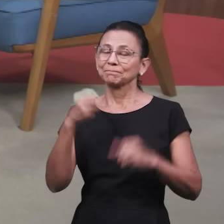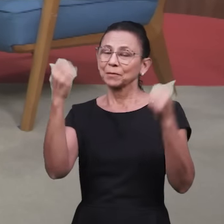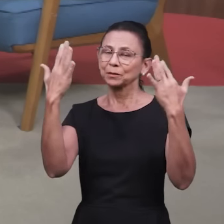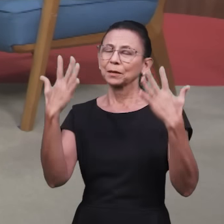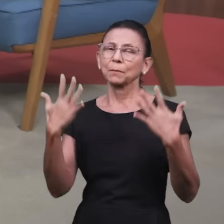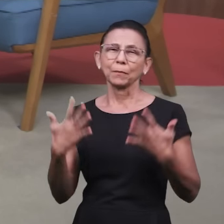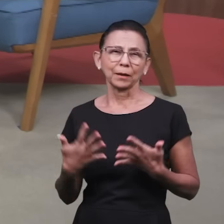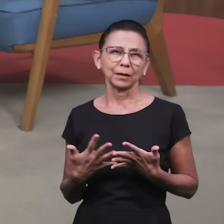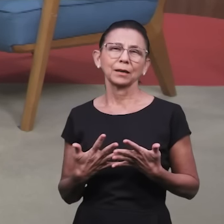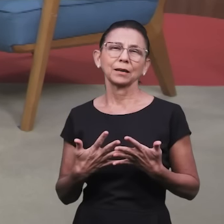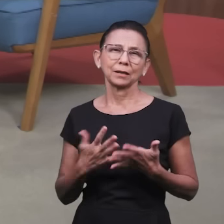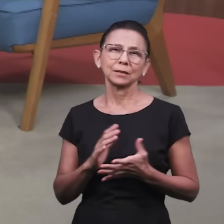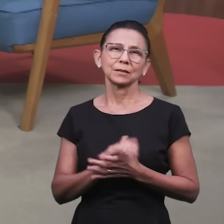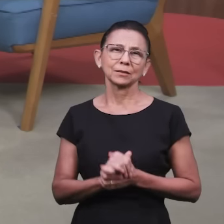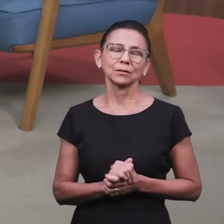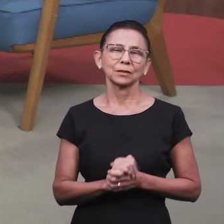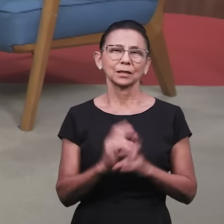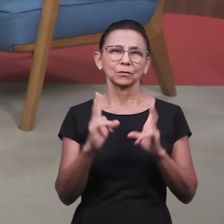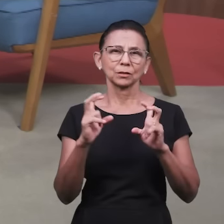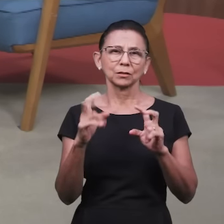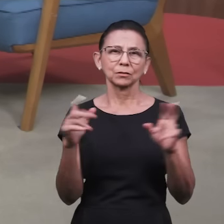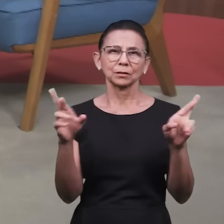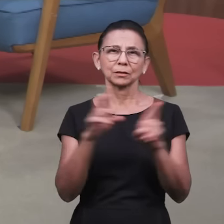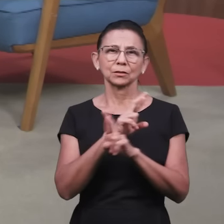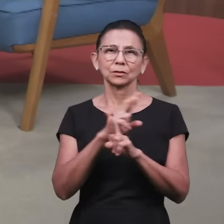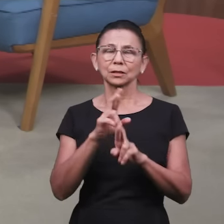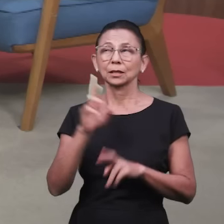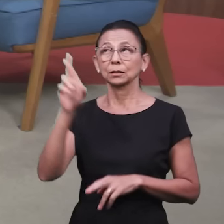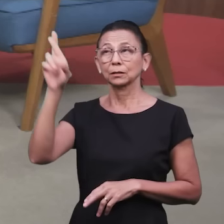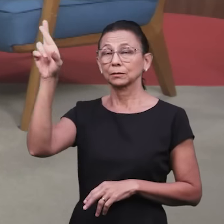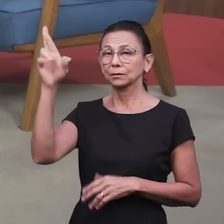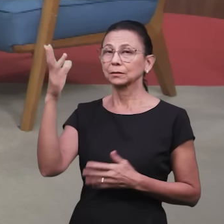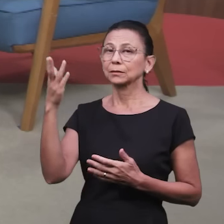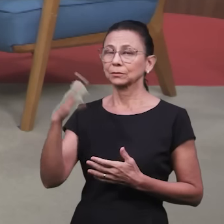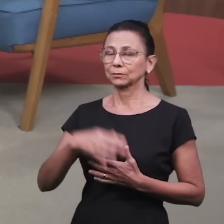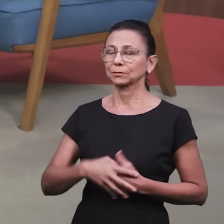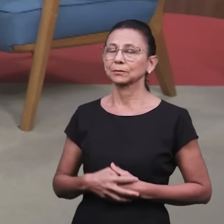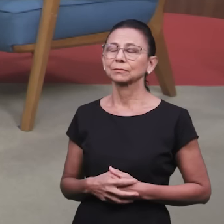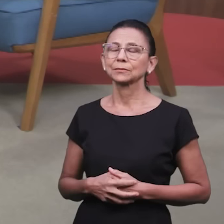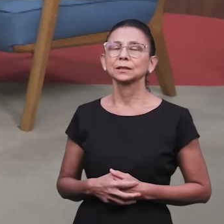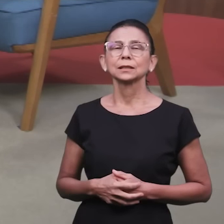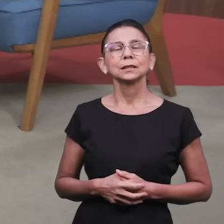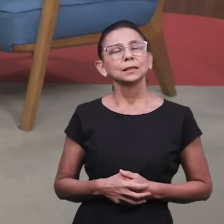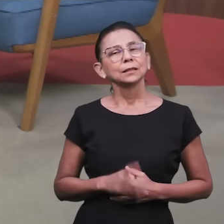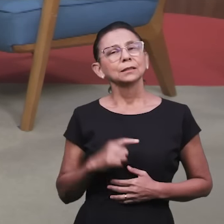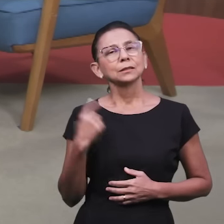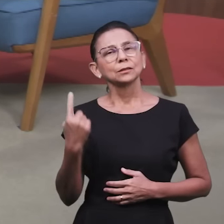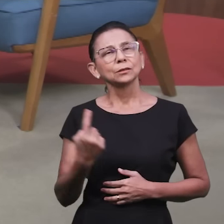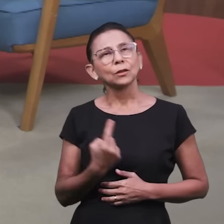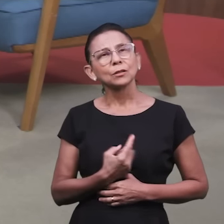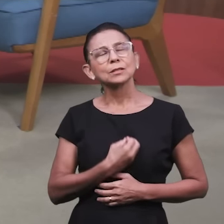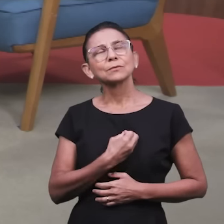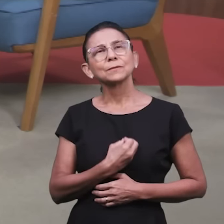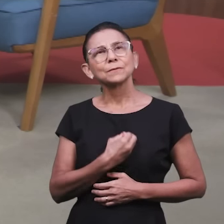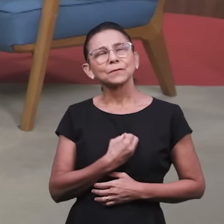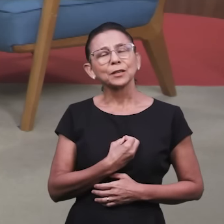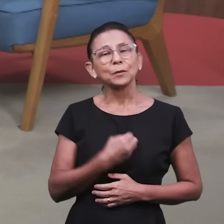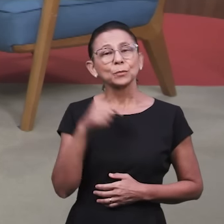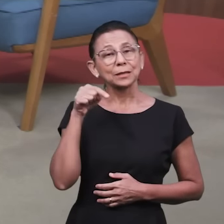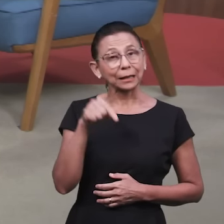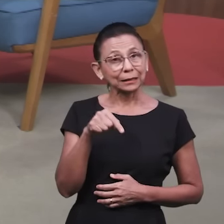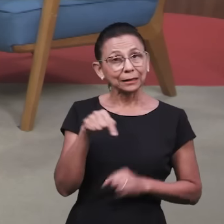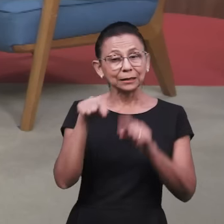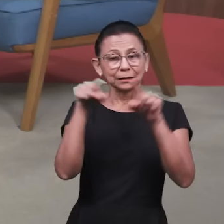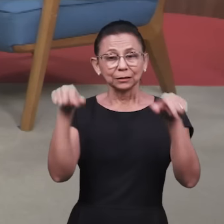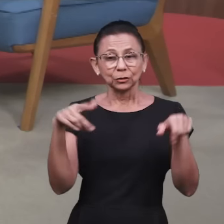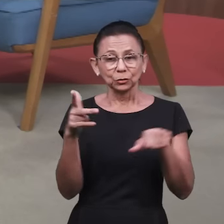Glória a Deus. Tratar dos assuntos do Senhor, isso é maravilhoso. Amém. E isso nos faz viver uma experiência Aleluia. aqui no estúdio